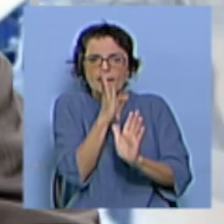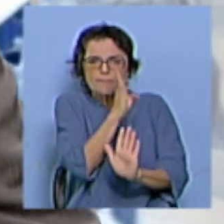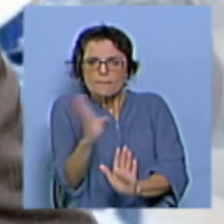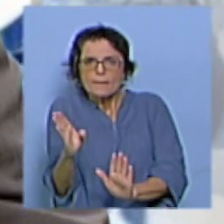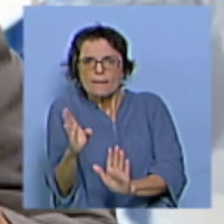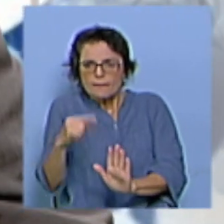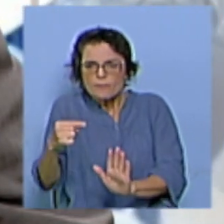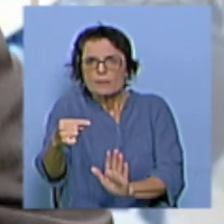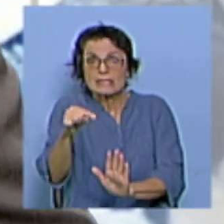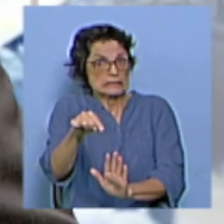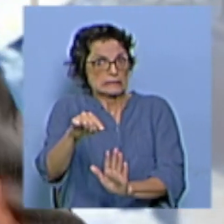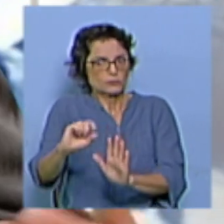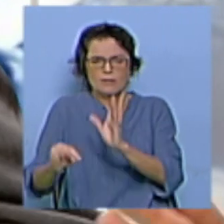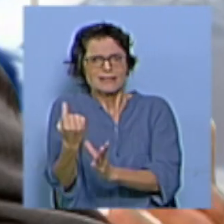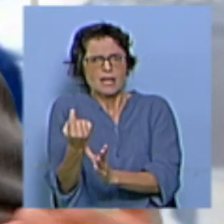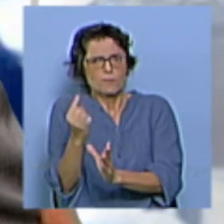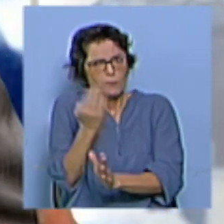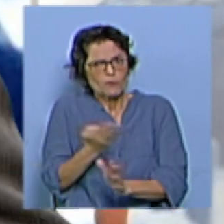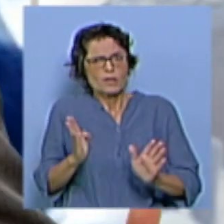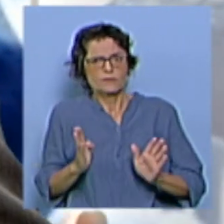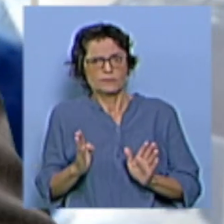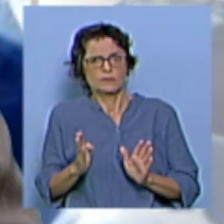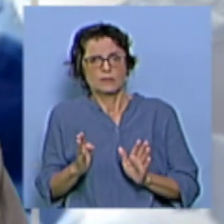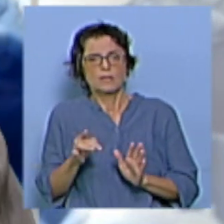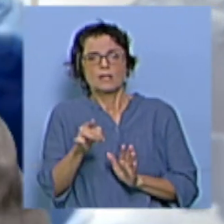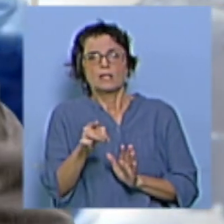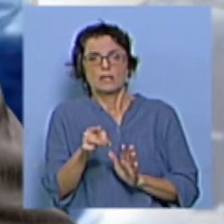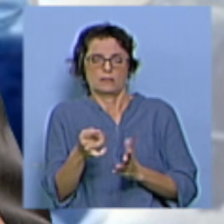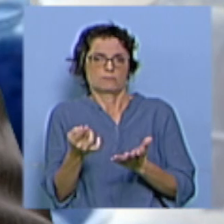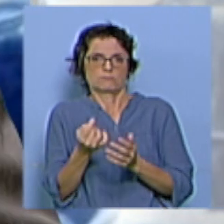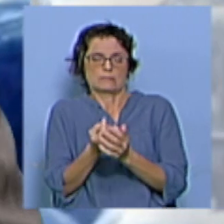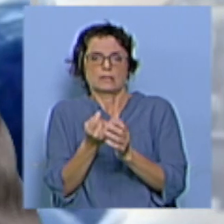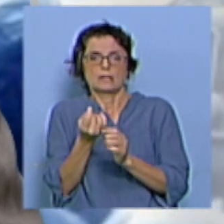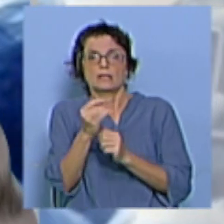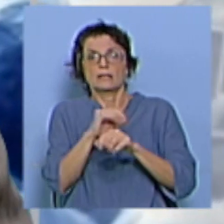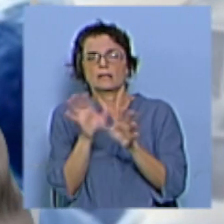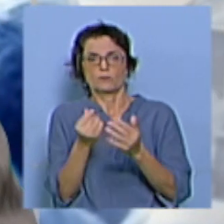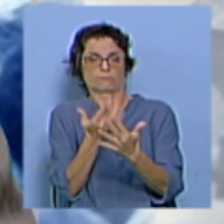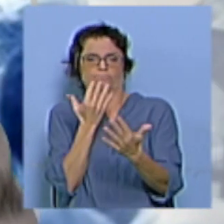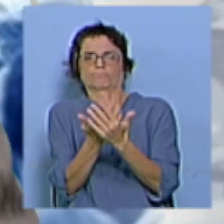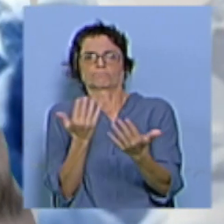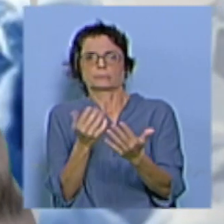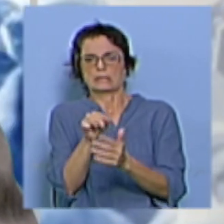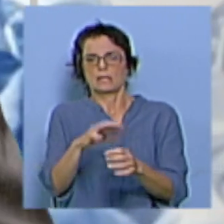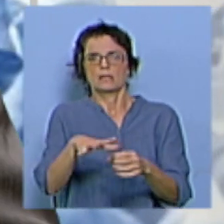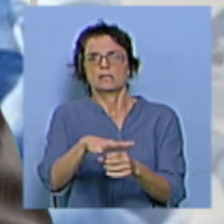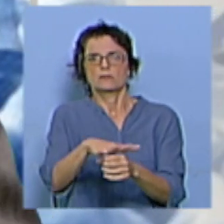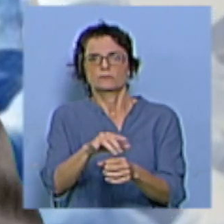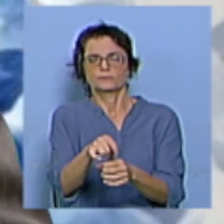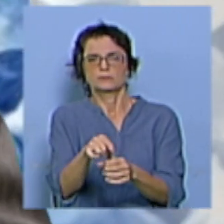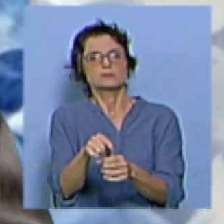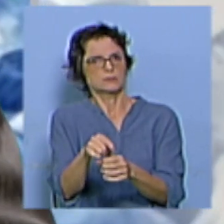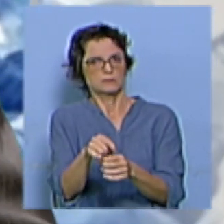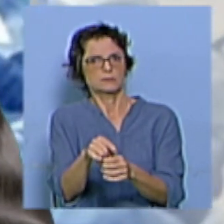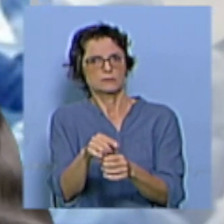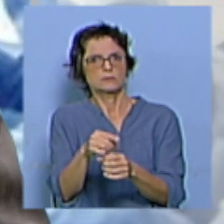no momento, no instante. E, portanto, revela-se que neste contexto em que nós estamos, isso é subejamente